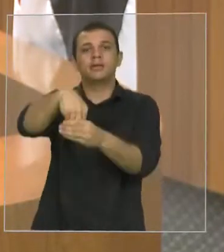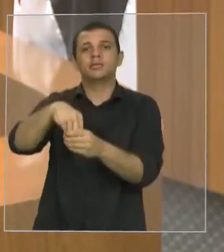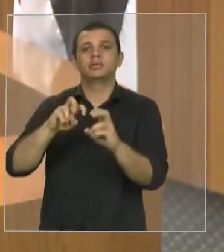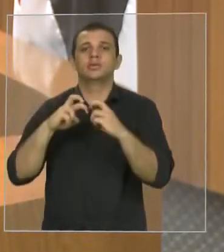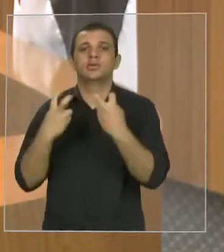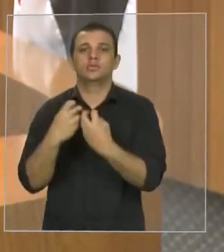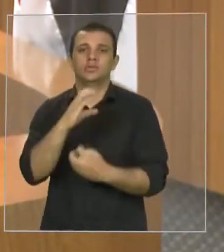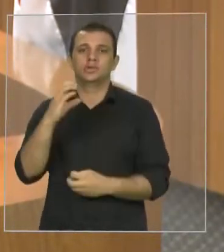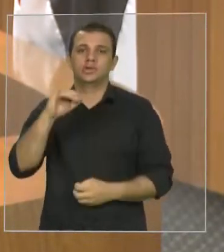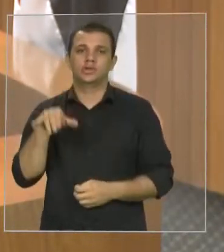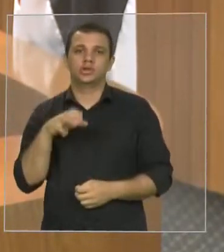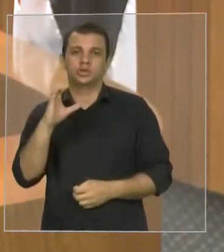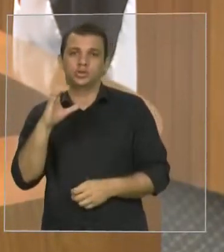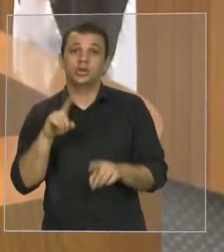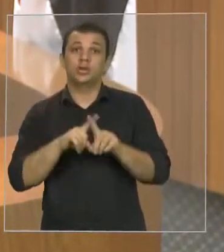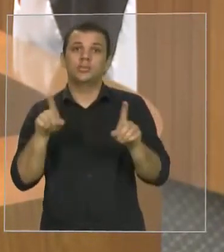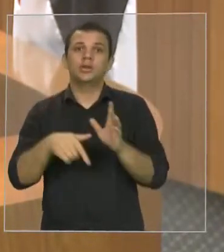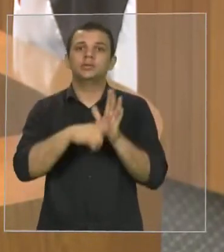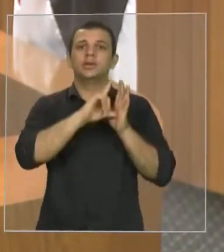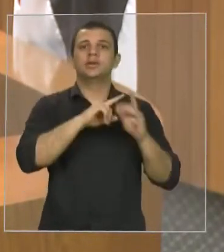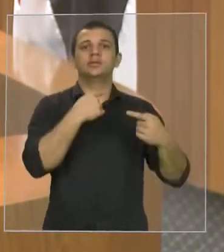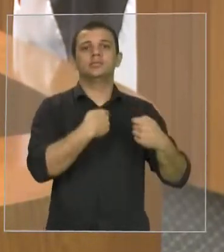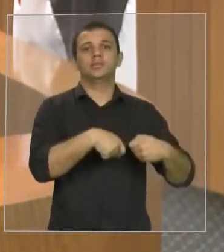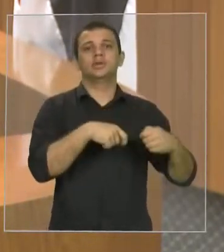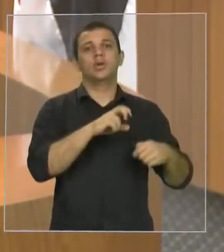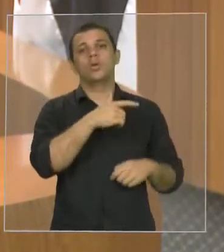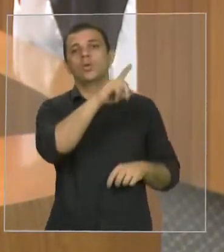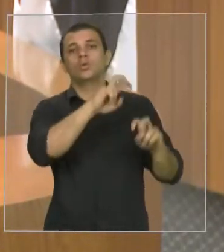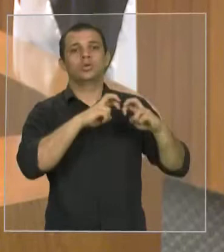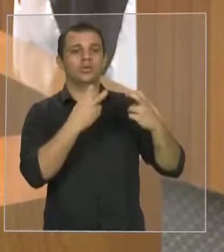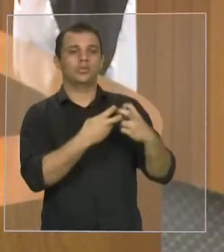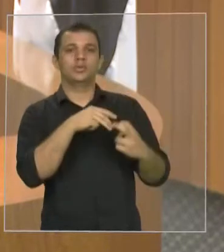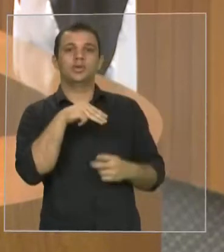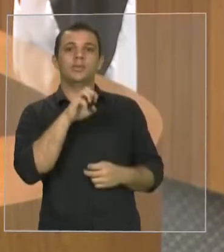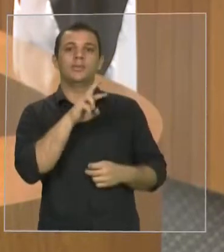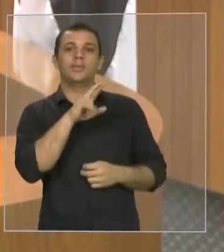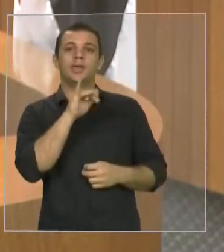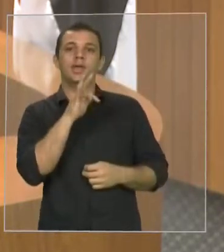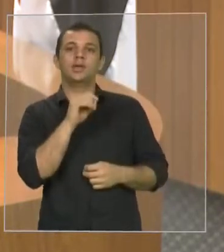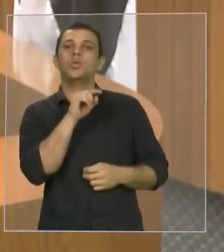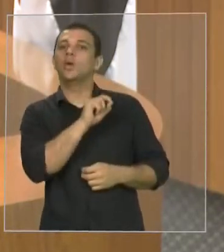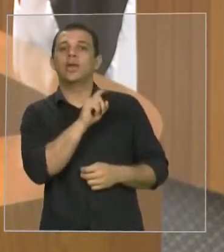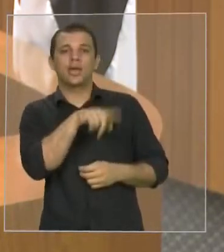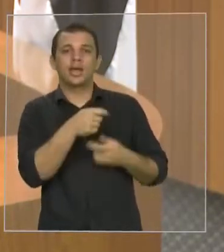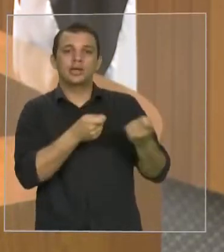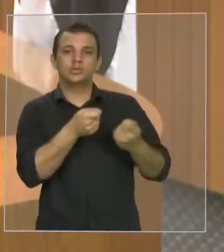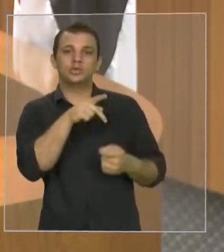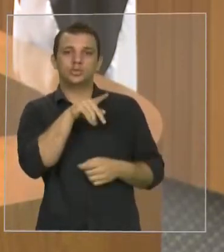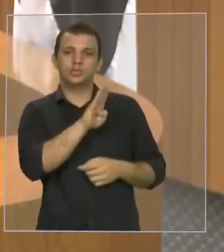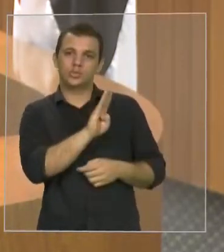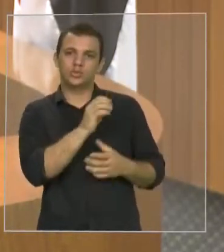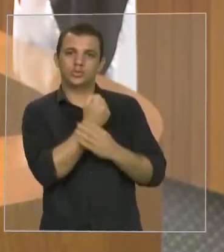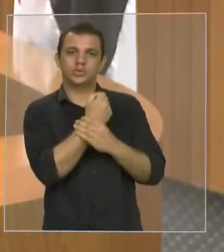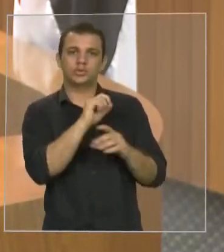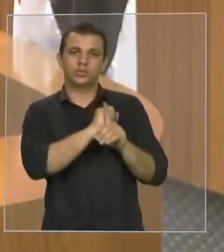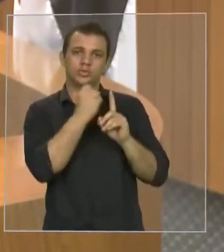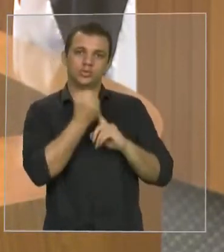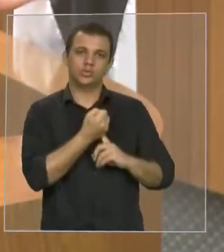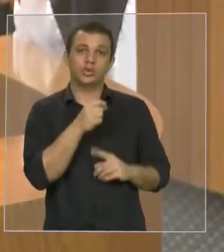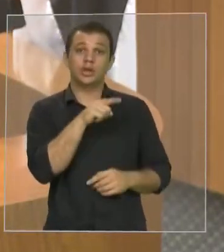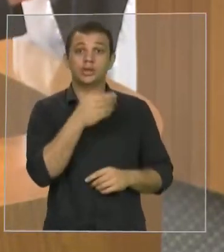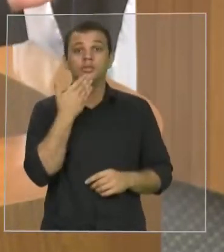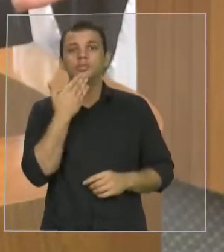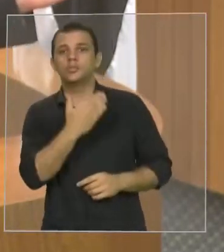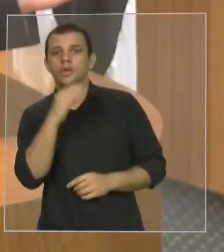tem que passar pela comissão de mérito ainda, que é exatamente a Comissão de Administração Pública e Seguridade Social. E o requerimento de urgência vem